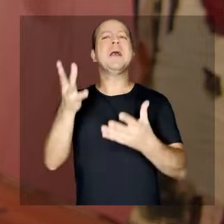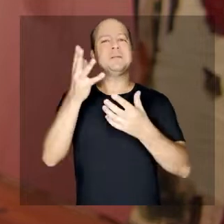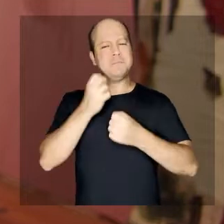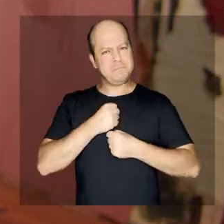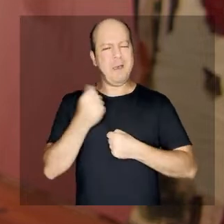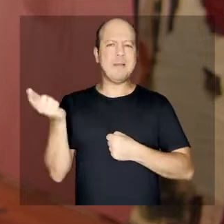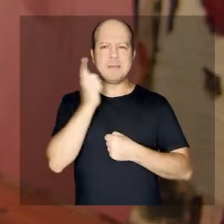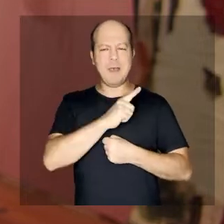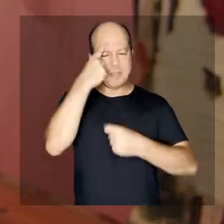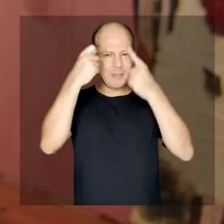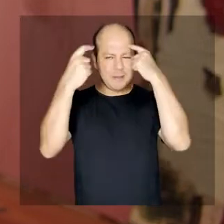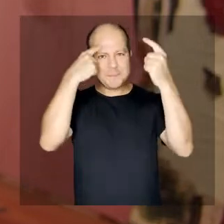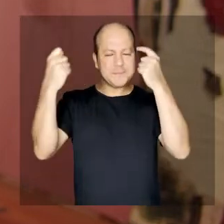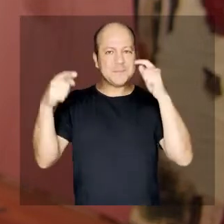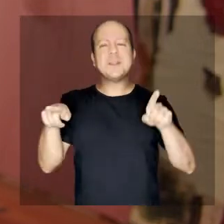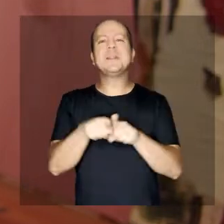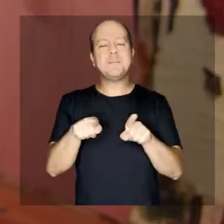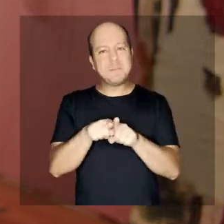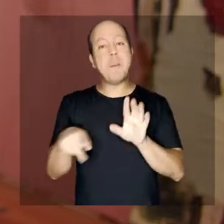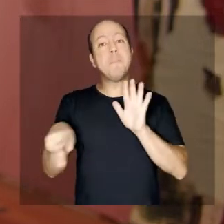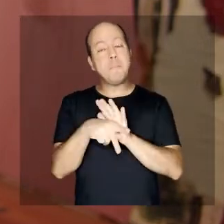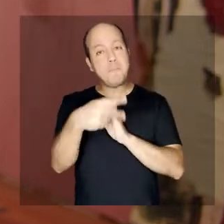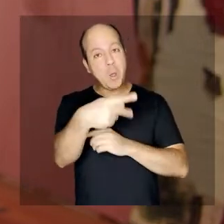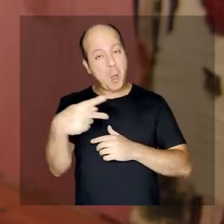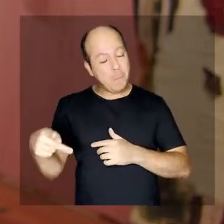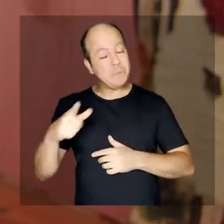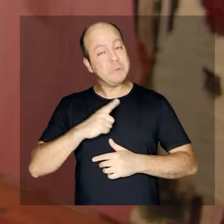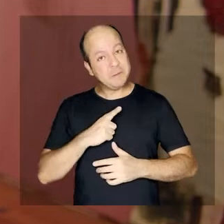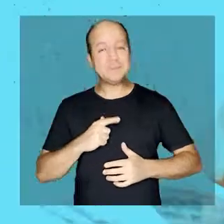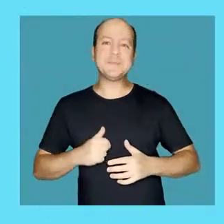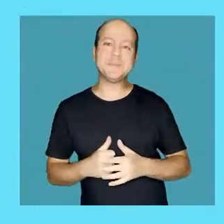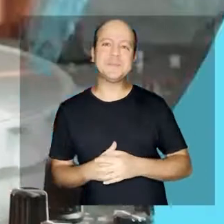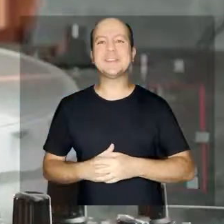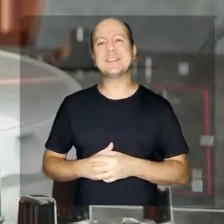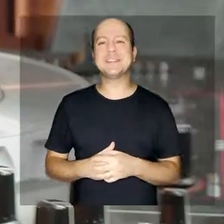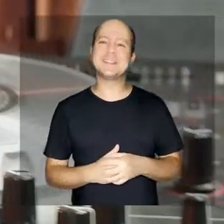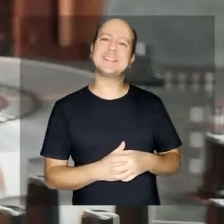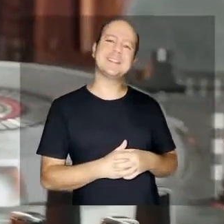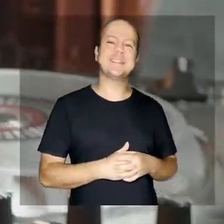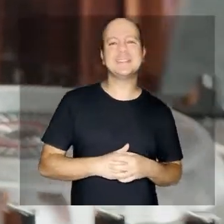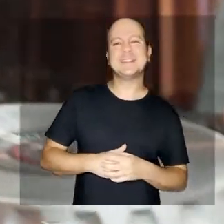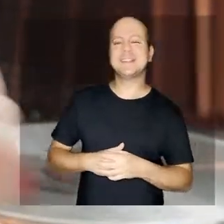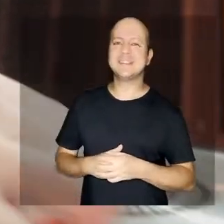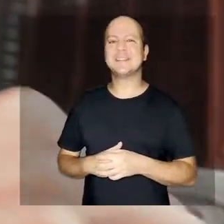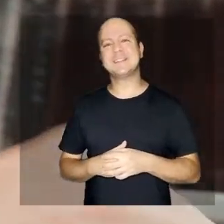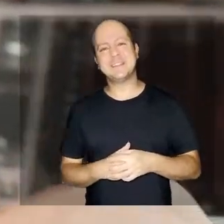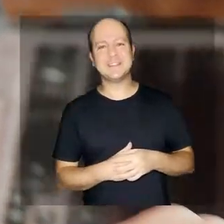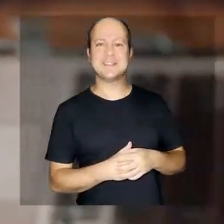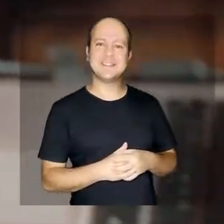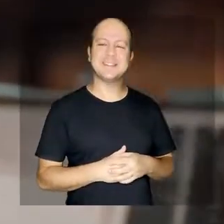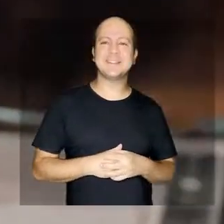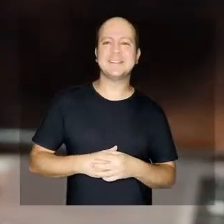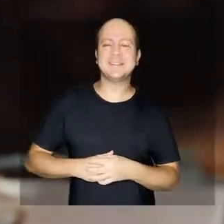receber em alguma medida Reinventar fazendo disso também algo que é próprio e que é seu diretor e chefe da representação da Oi